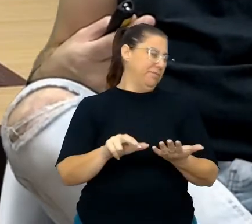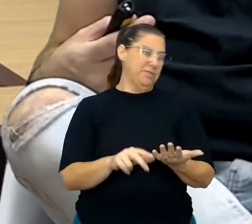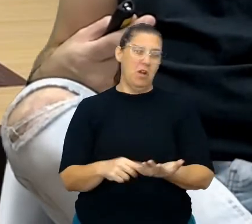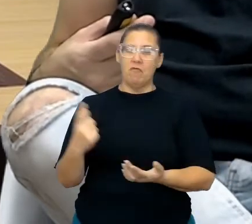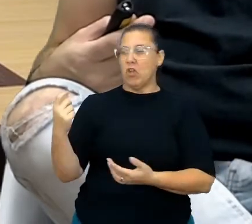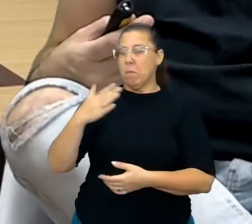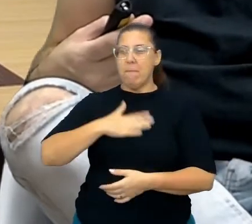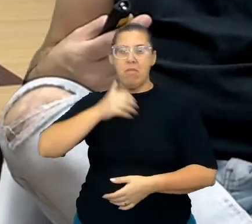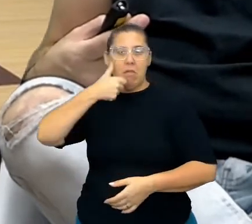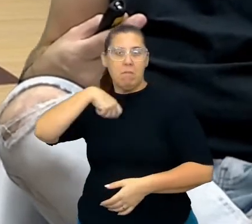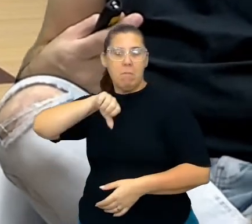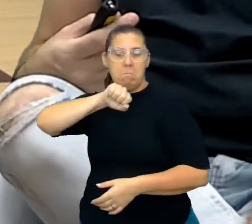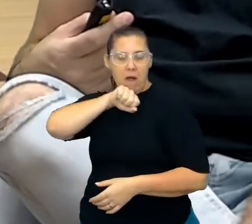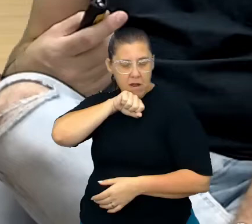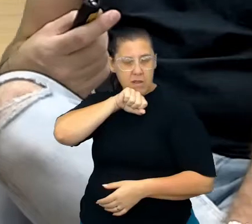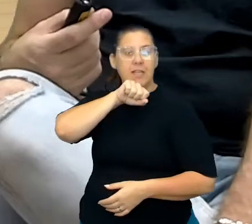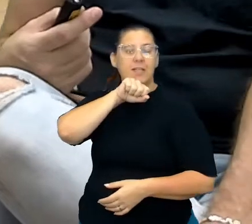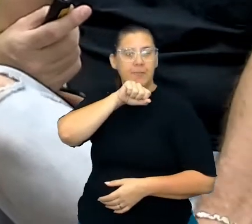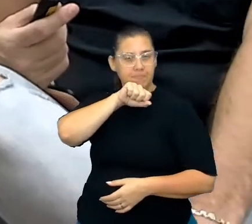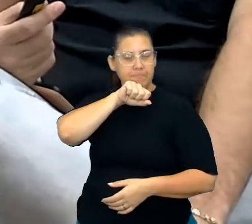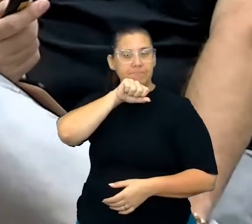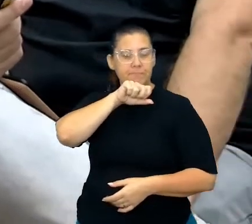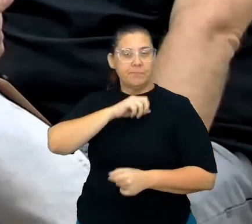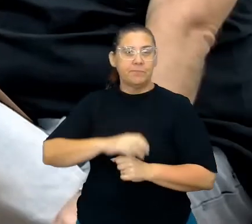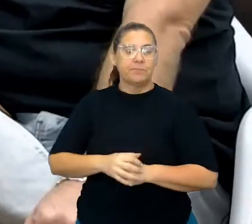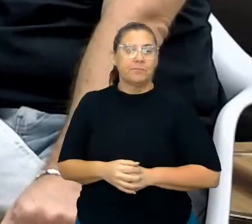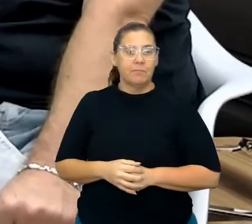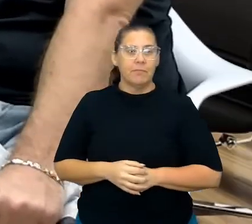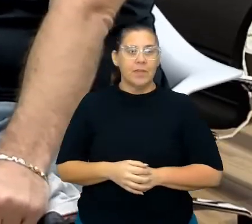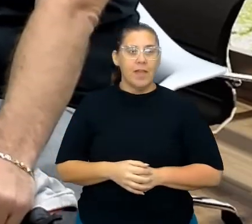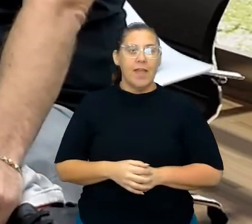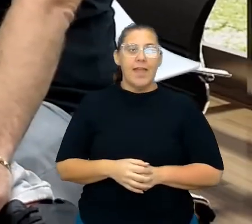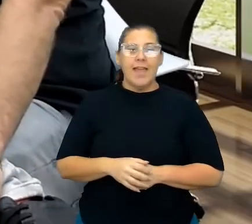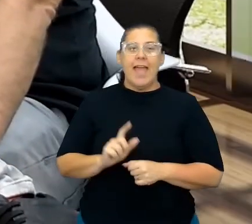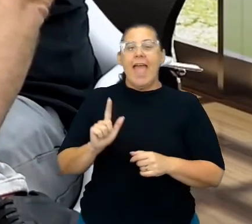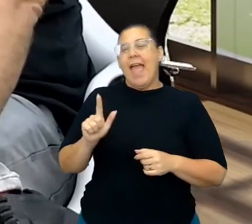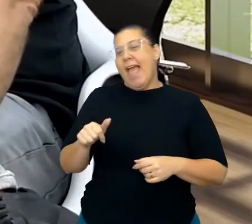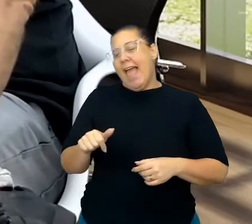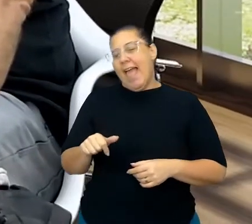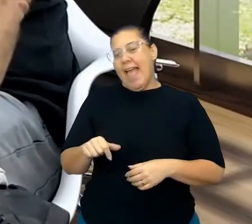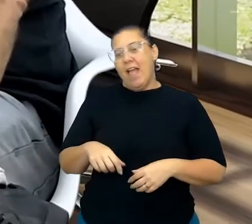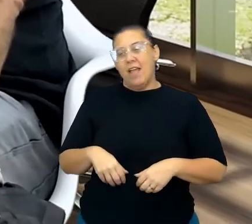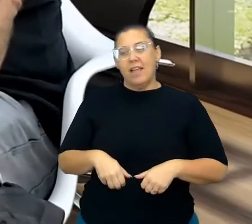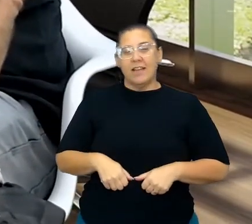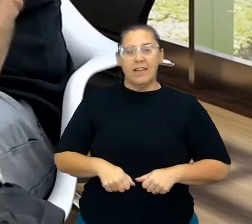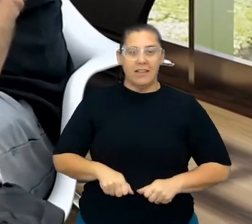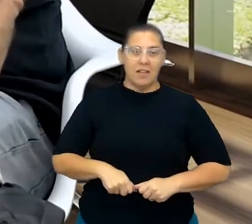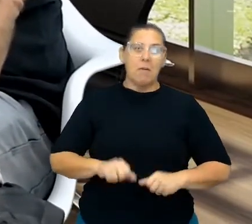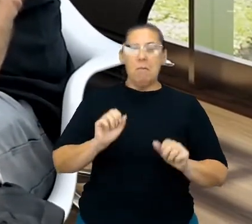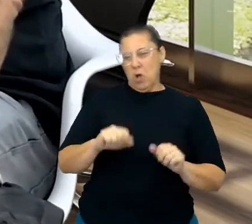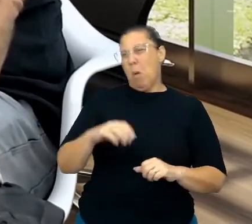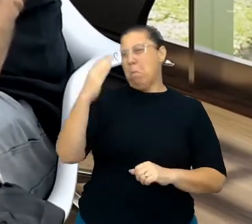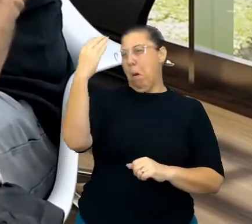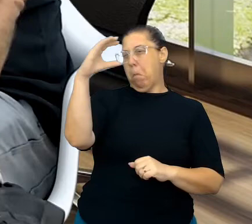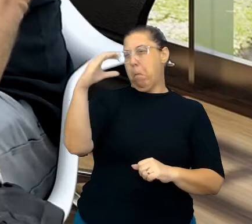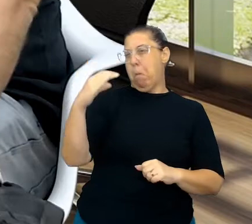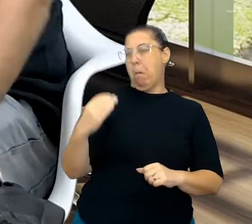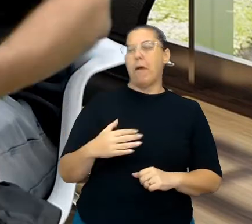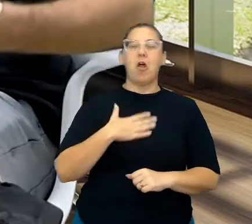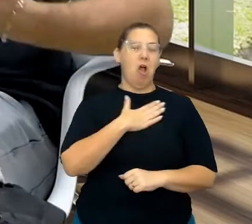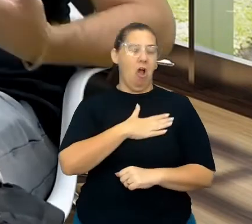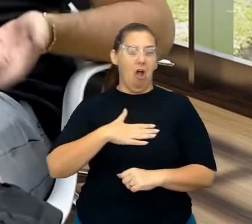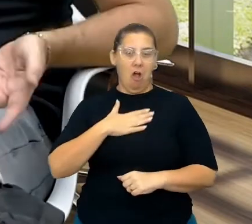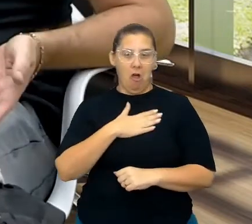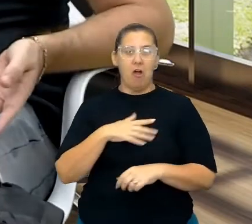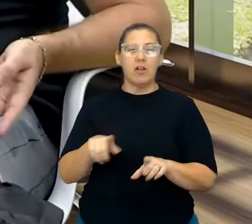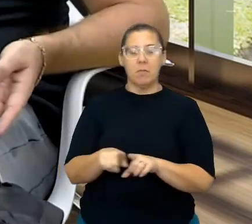minha mãe. E... isso é mais coisa minha, que eu gosto de postar, né, essas coisas. Essa